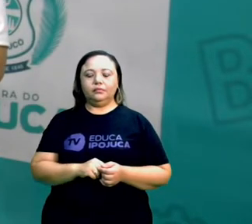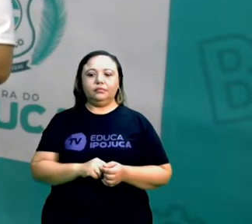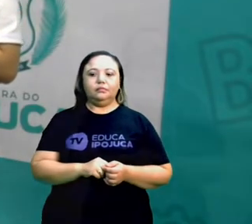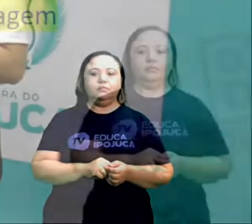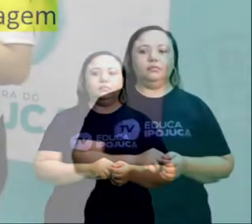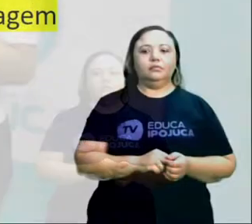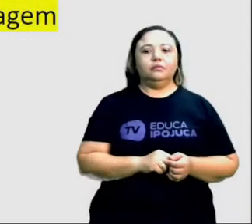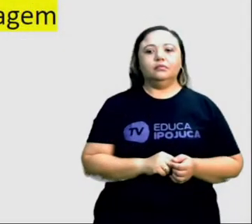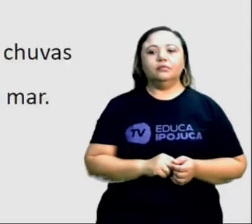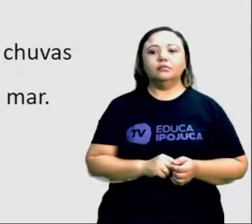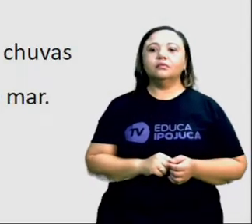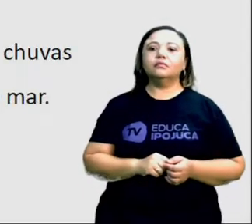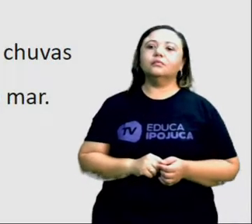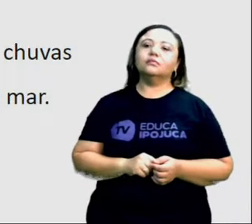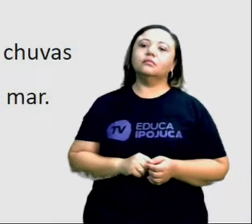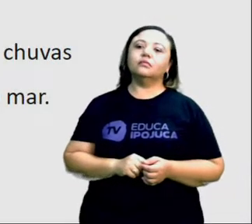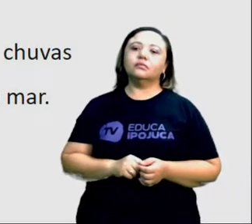análise.